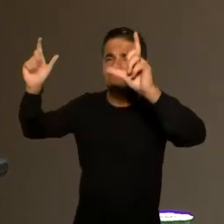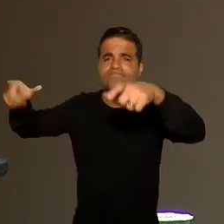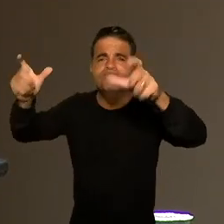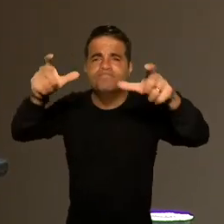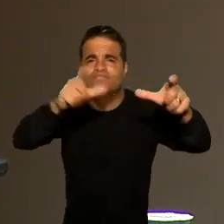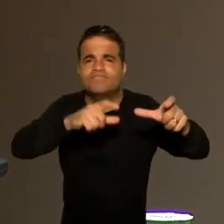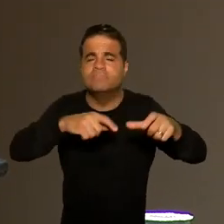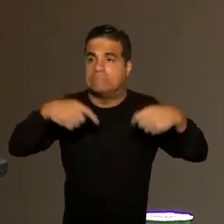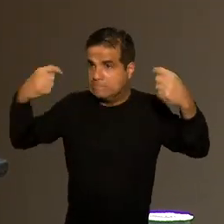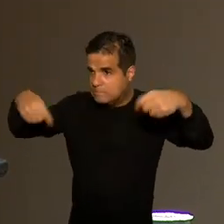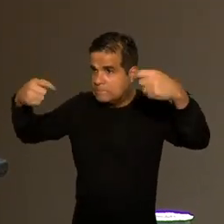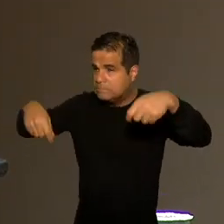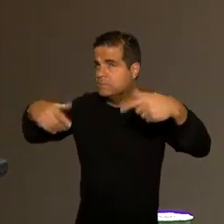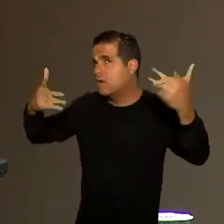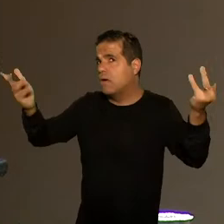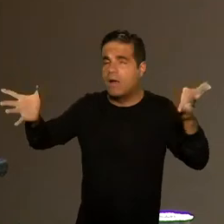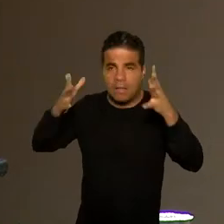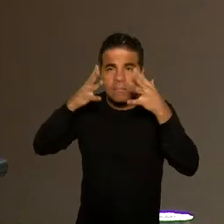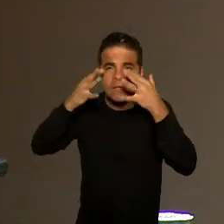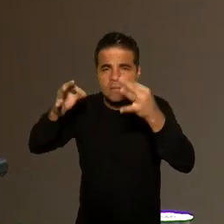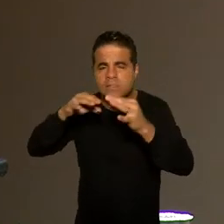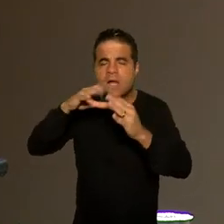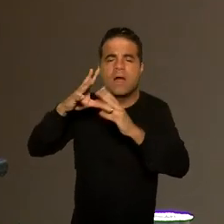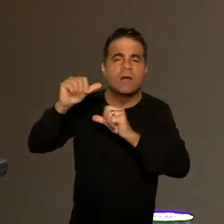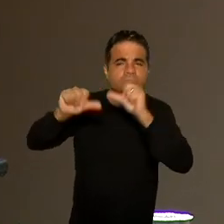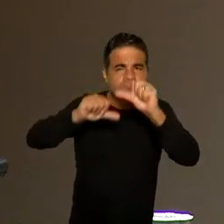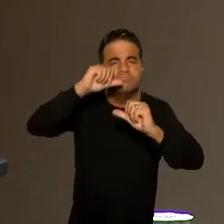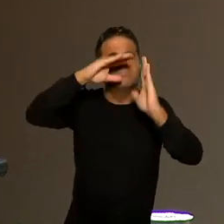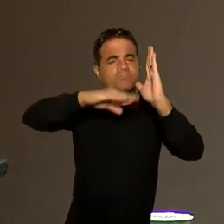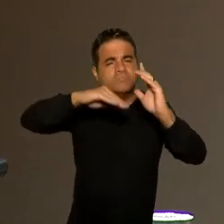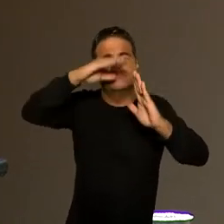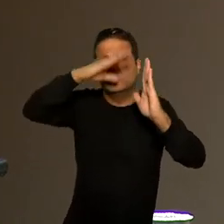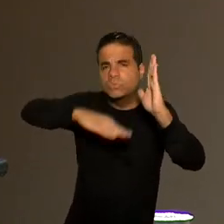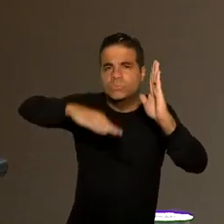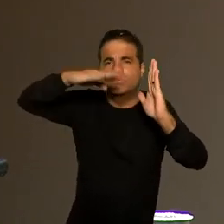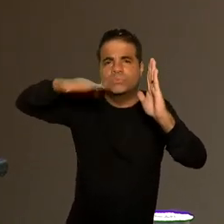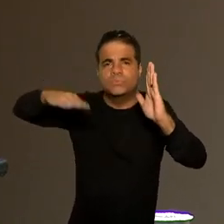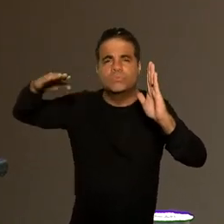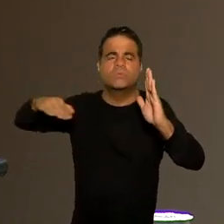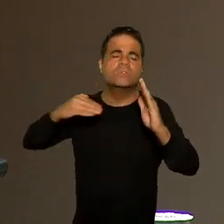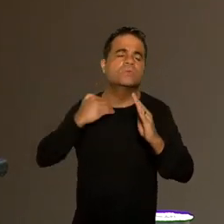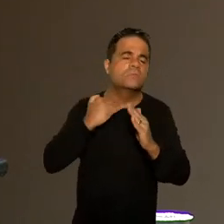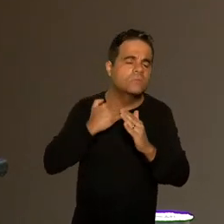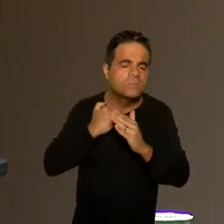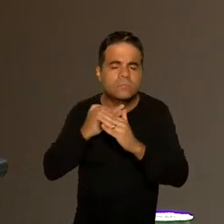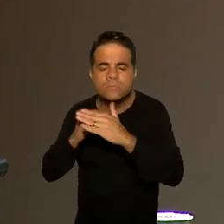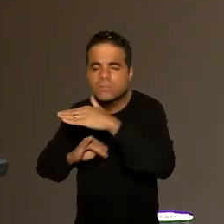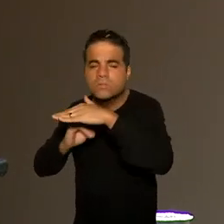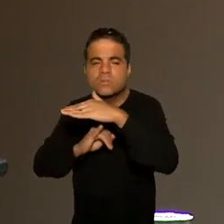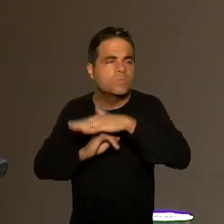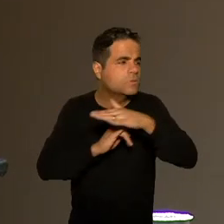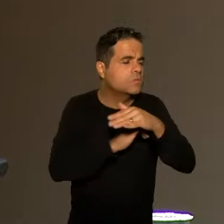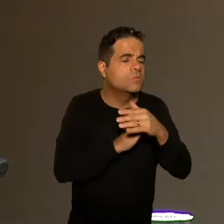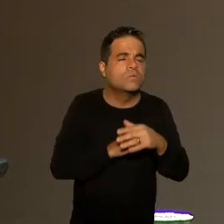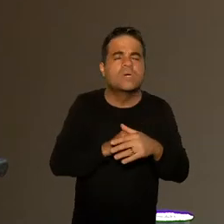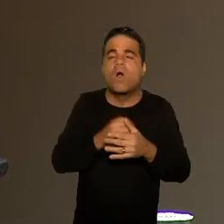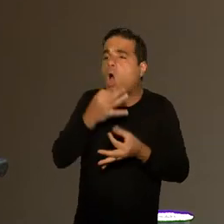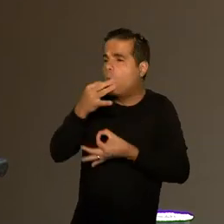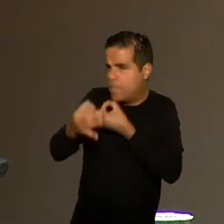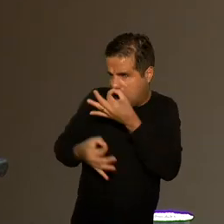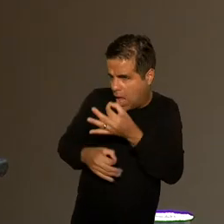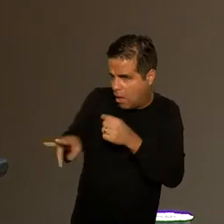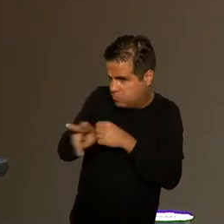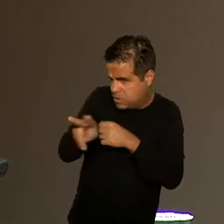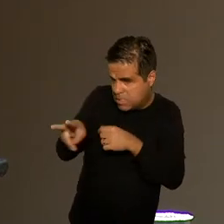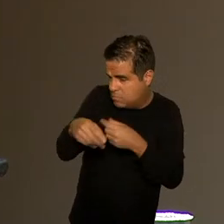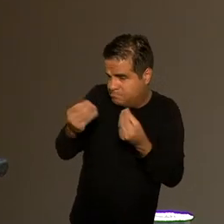que prestar atenção nas modulações né existem muitas instituições culturais mas na opinião